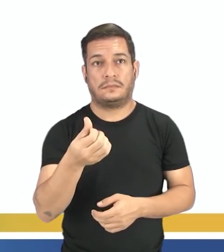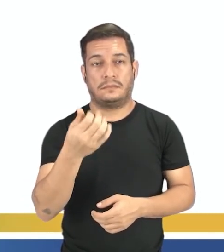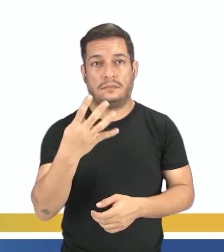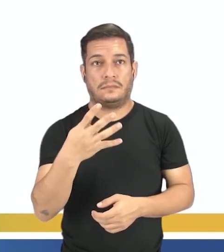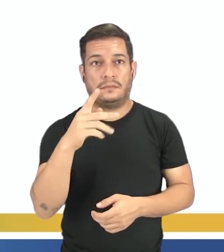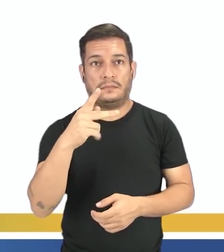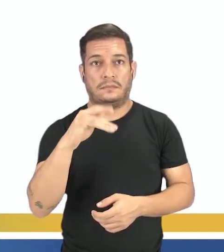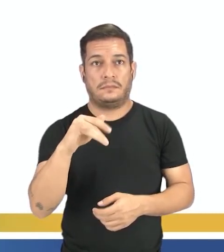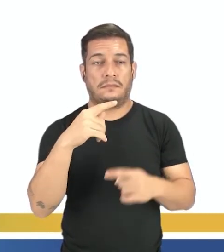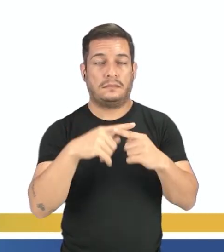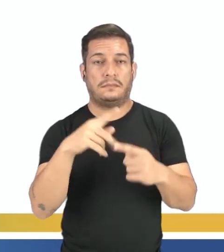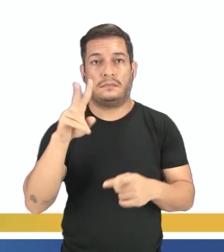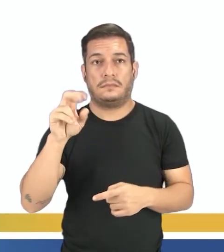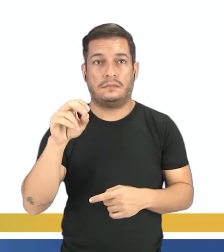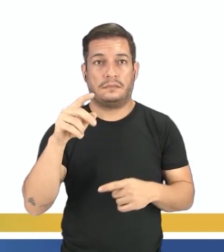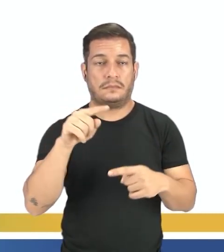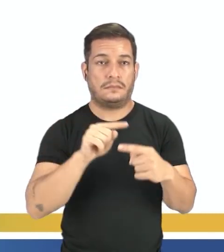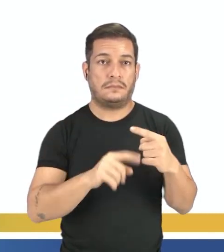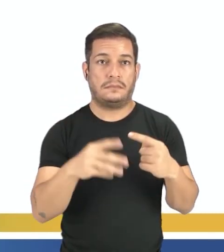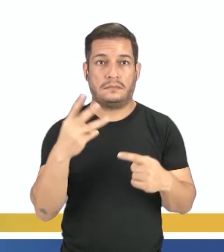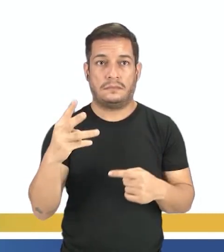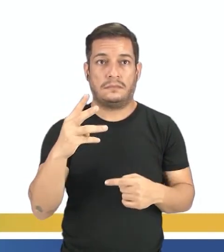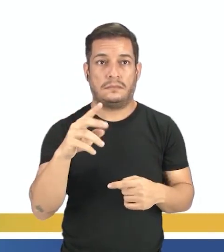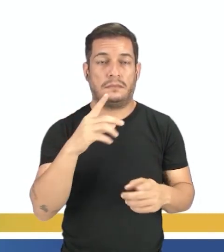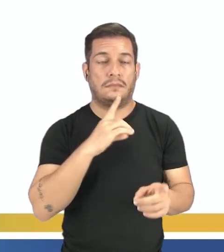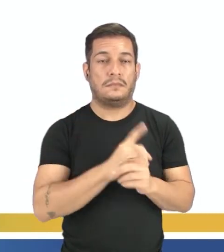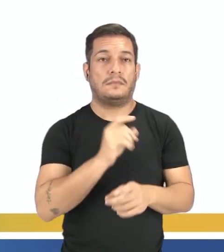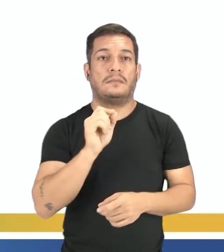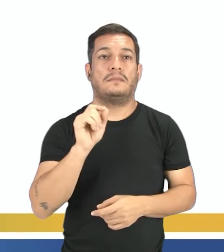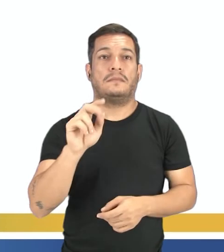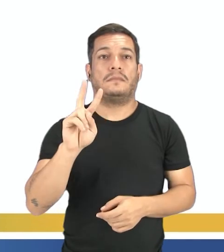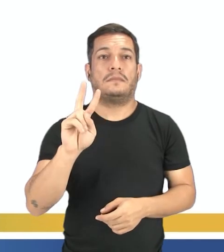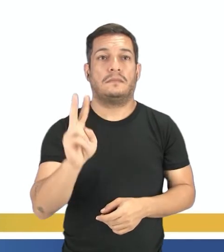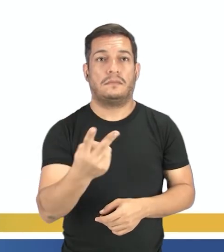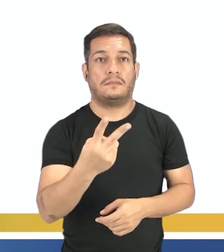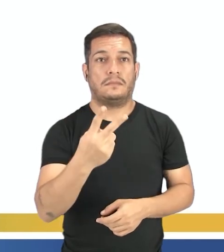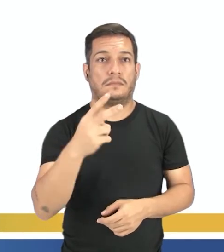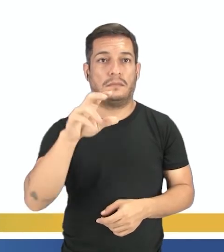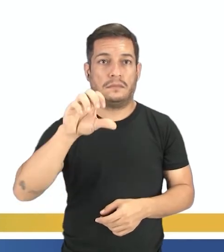1.764 vezes 50, dividido para 3, nós vamos encontrar o volume igual a